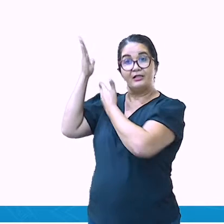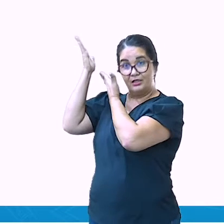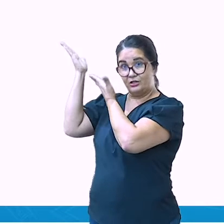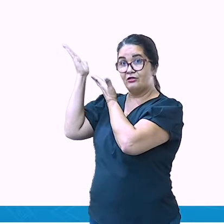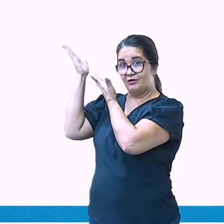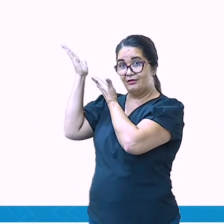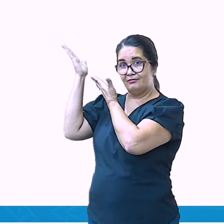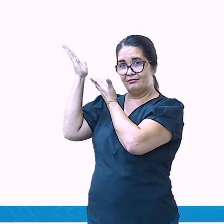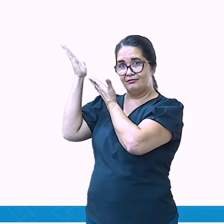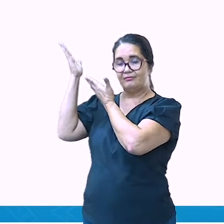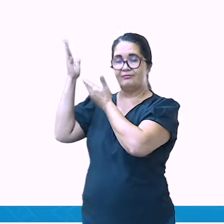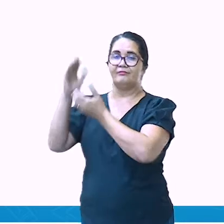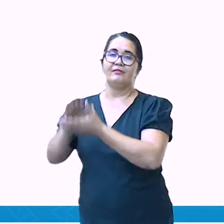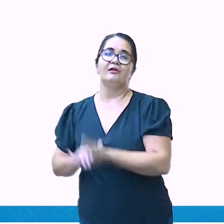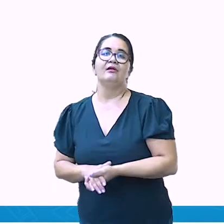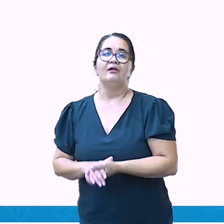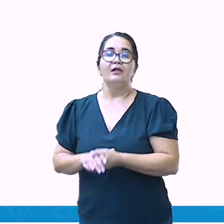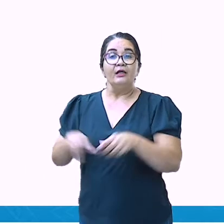região.